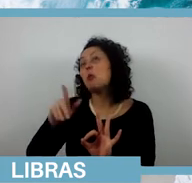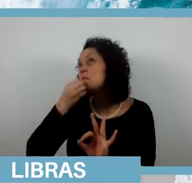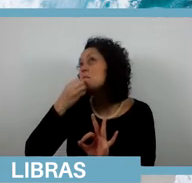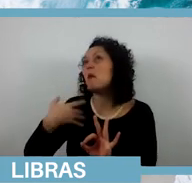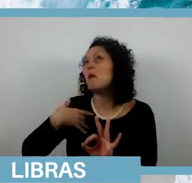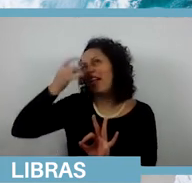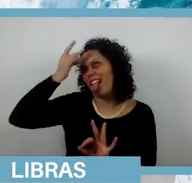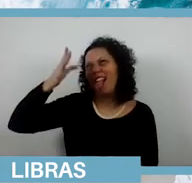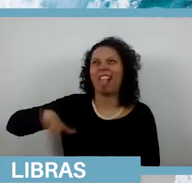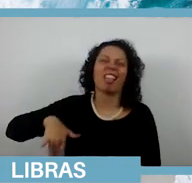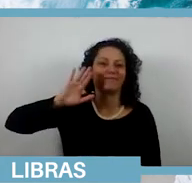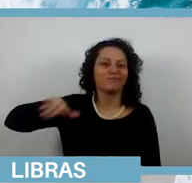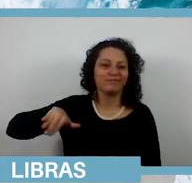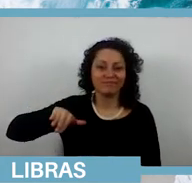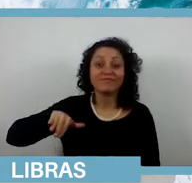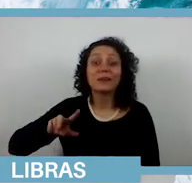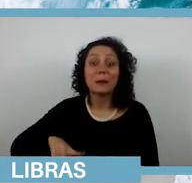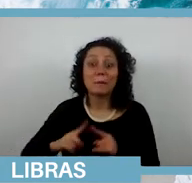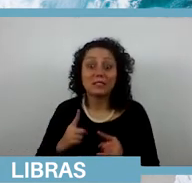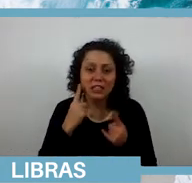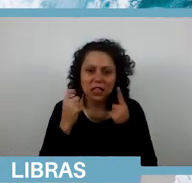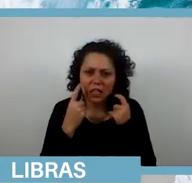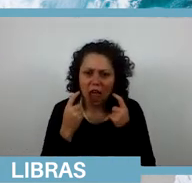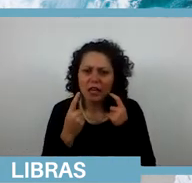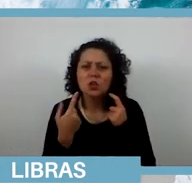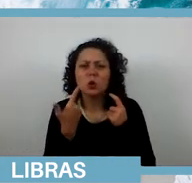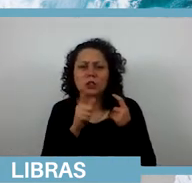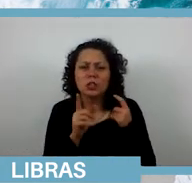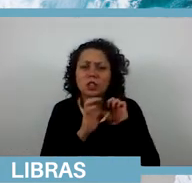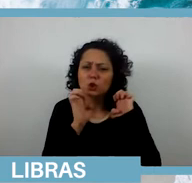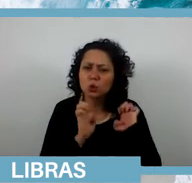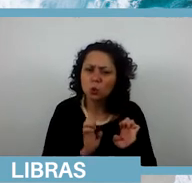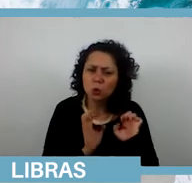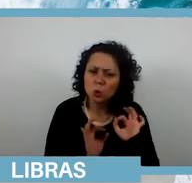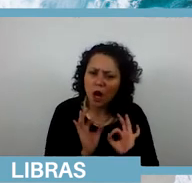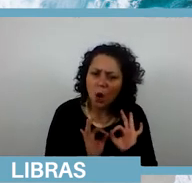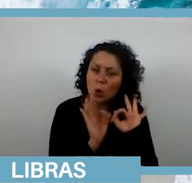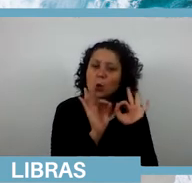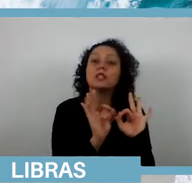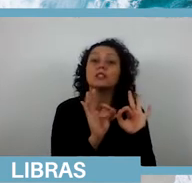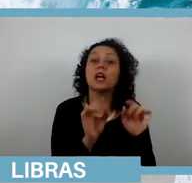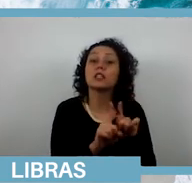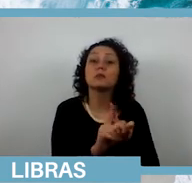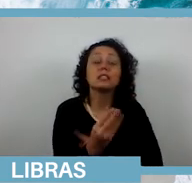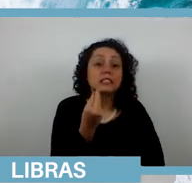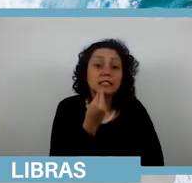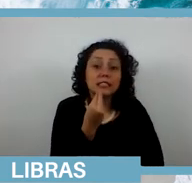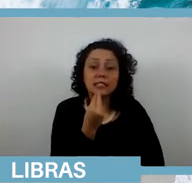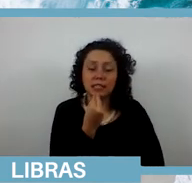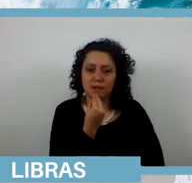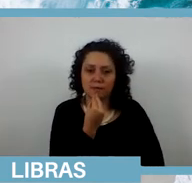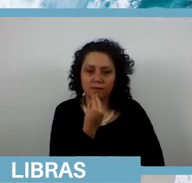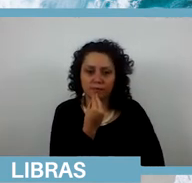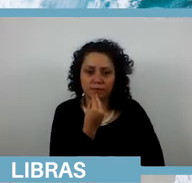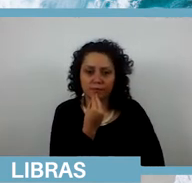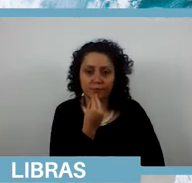exercício. Mas depois de ter essas ideias, estruturar isso de uma forma organizada e testar, né? Tipo, nada